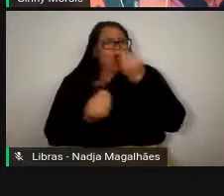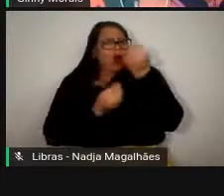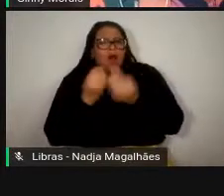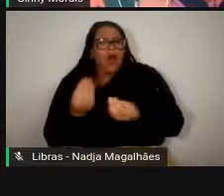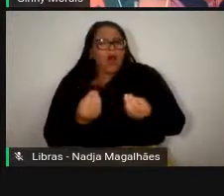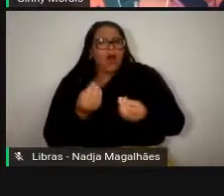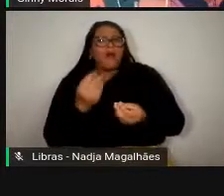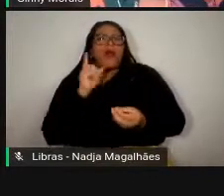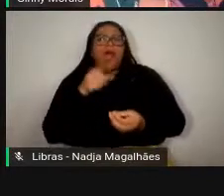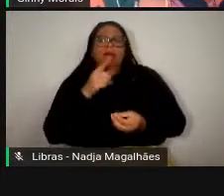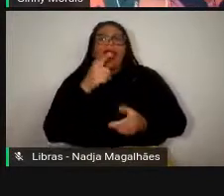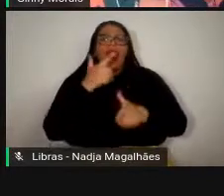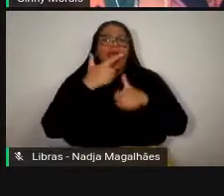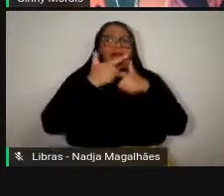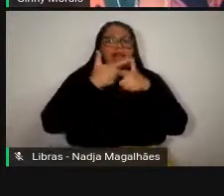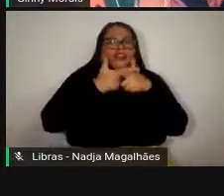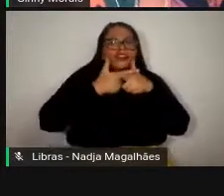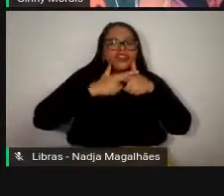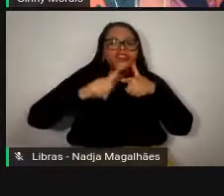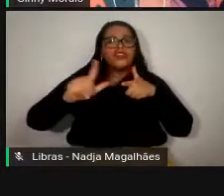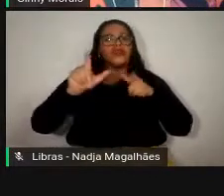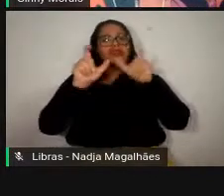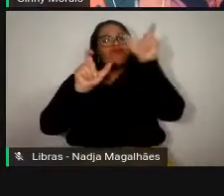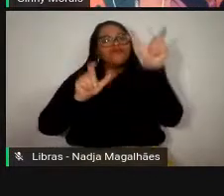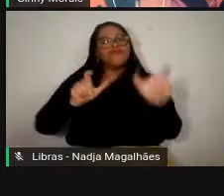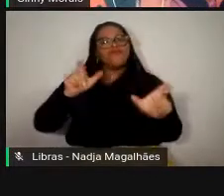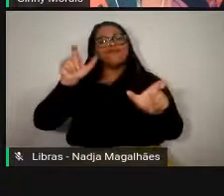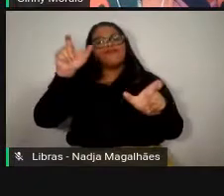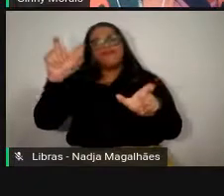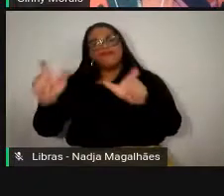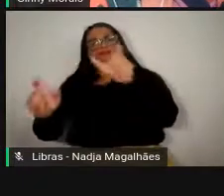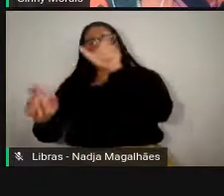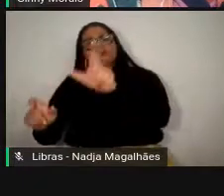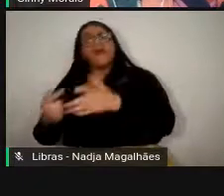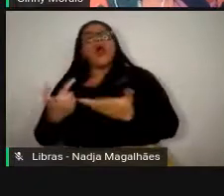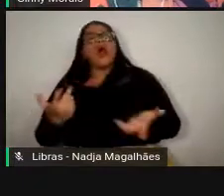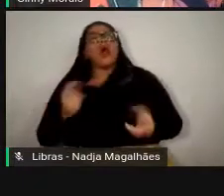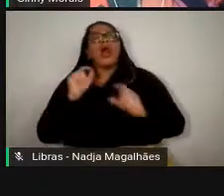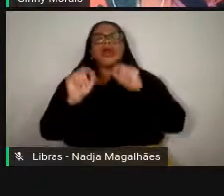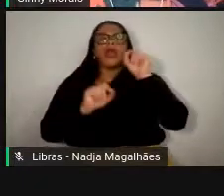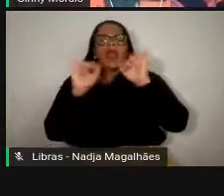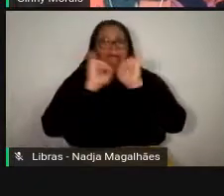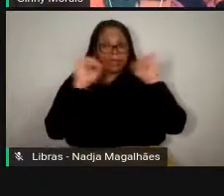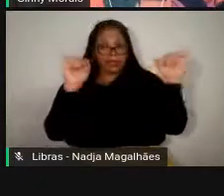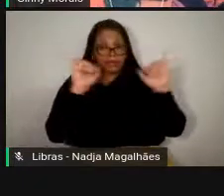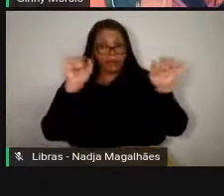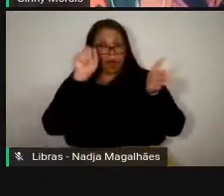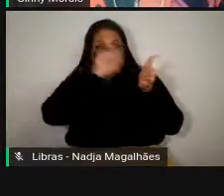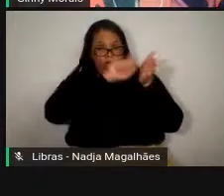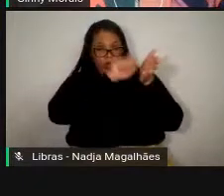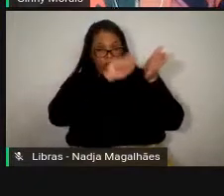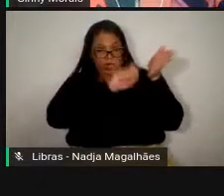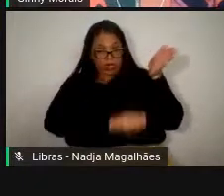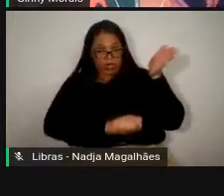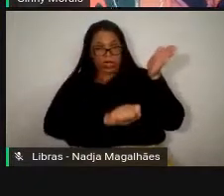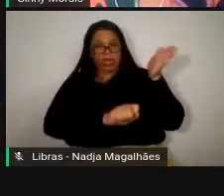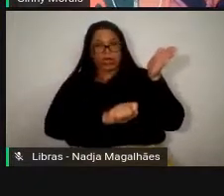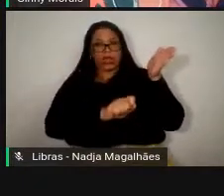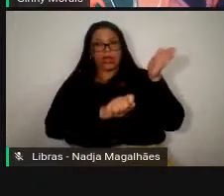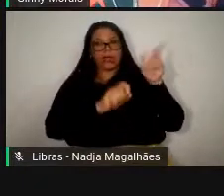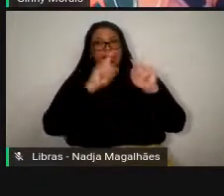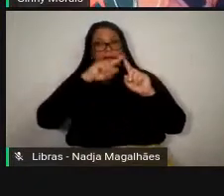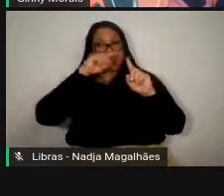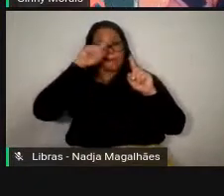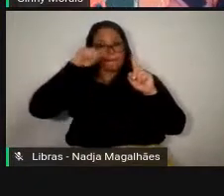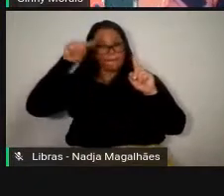dessas informações que são oferecidas ao longo da transmissão. A gente percebe que as informações escritas na tela são as